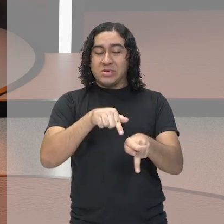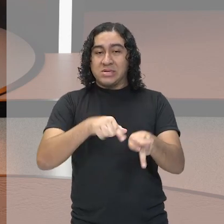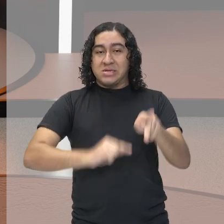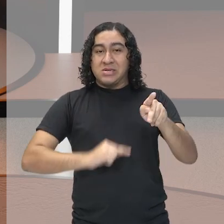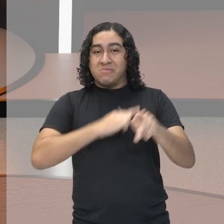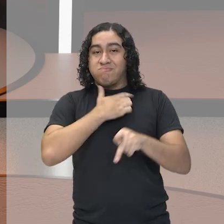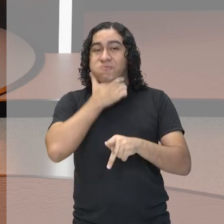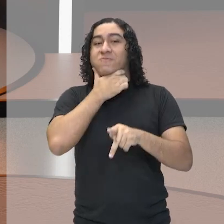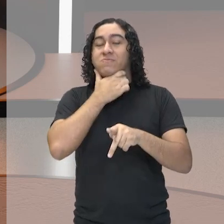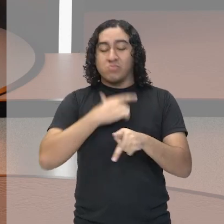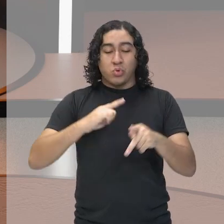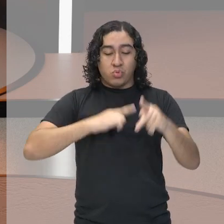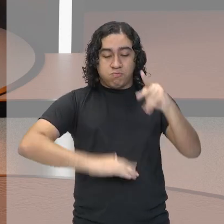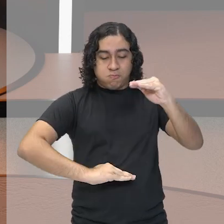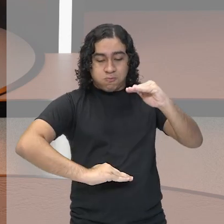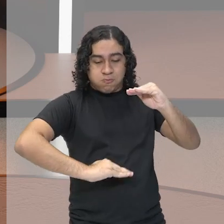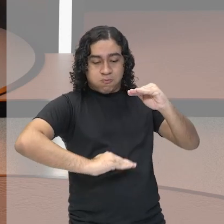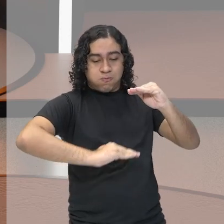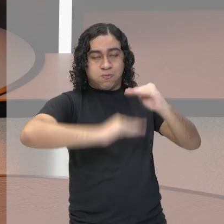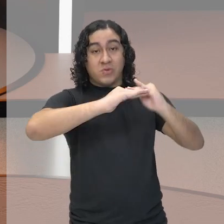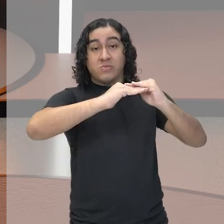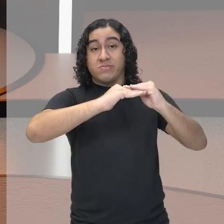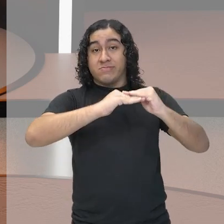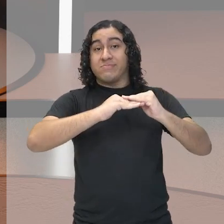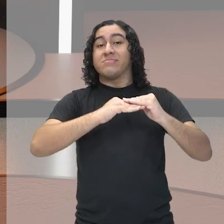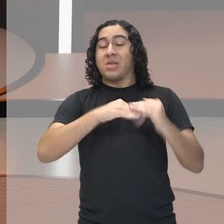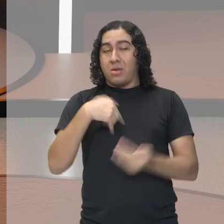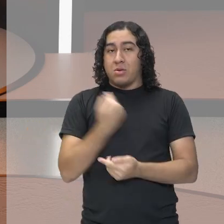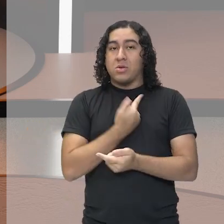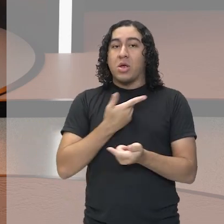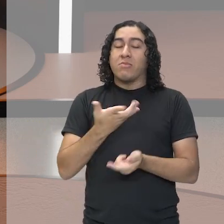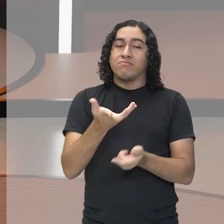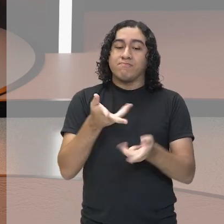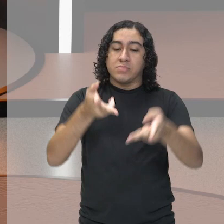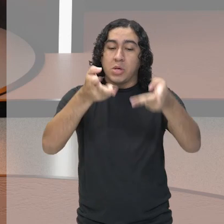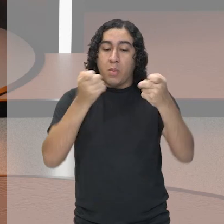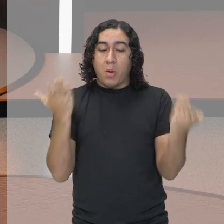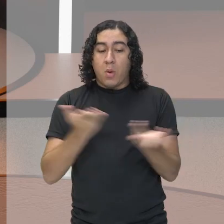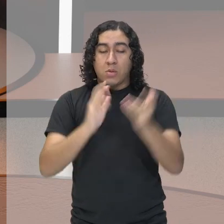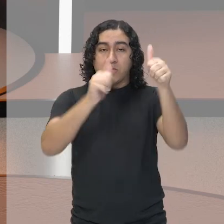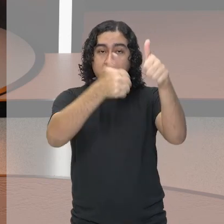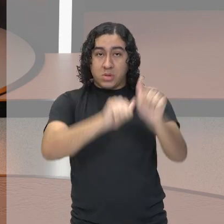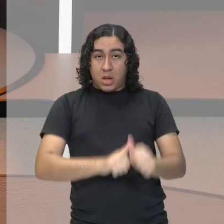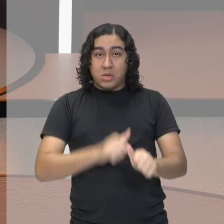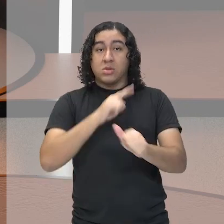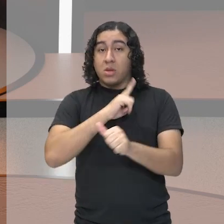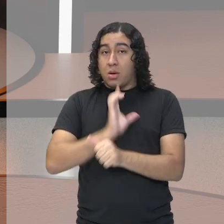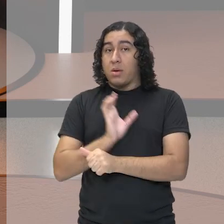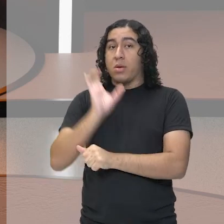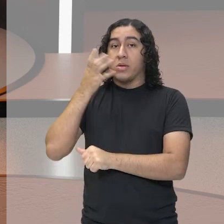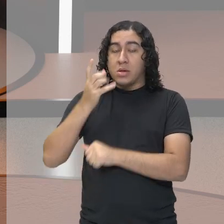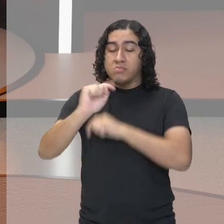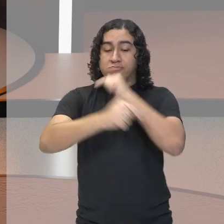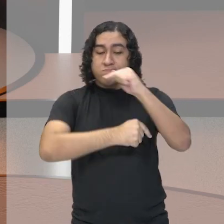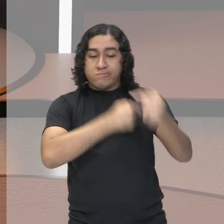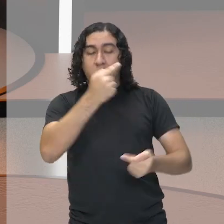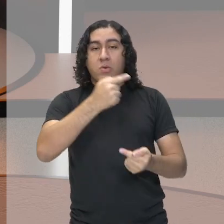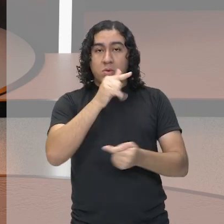explode aí a panela de pressão. E é o que nós vamos ver. Nesse período aconteceram muitas revoltas,